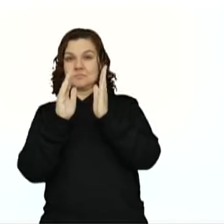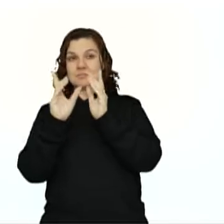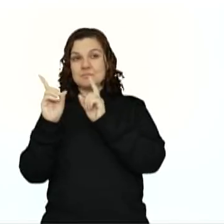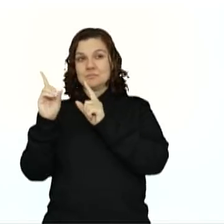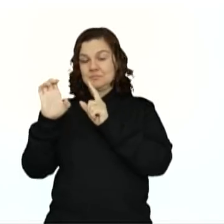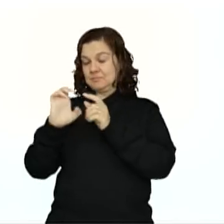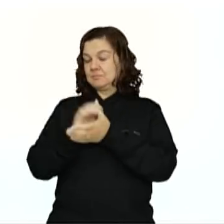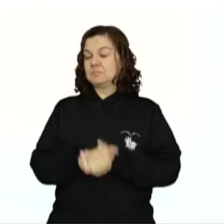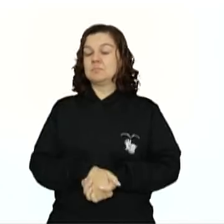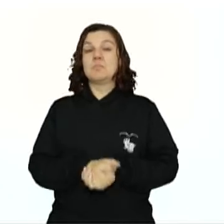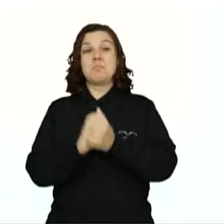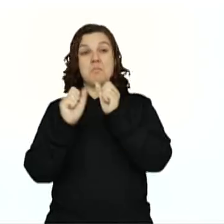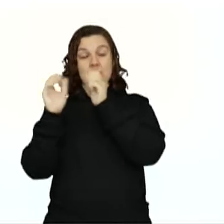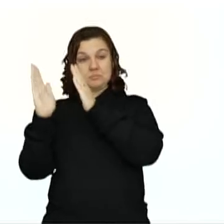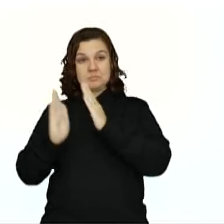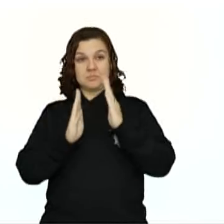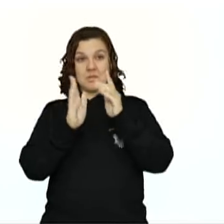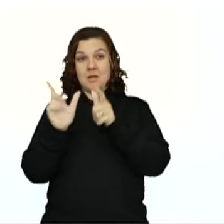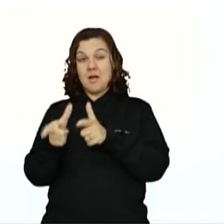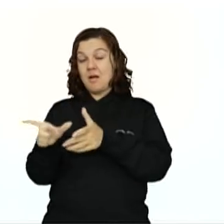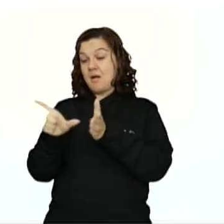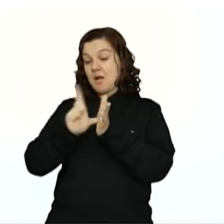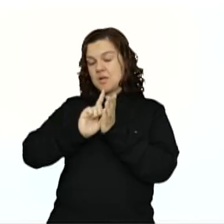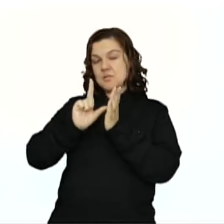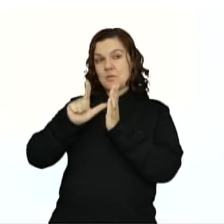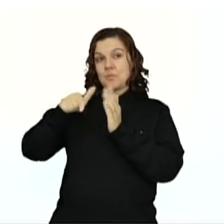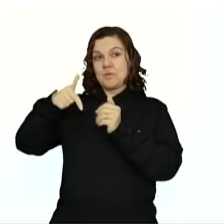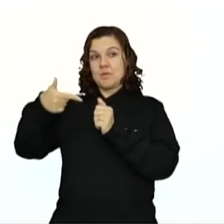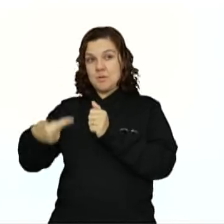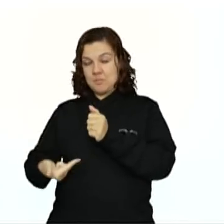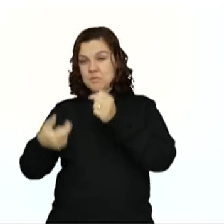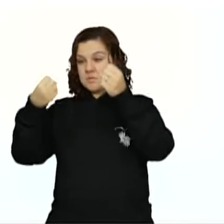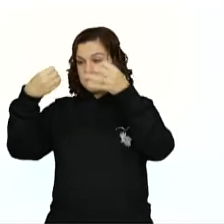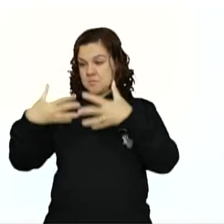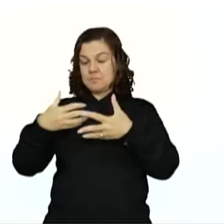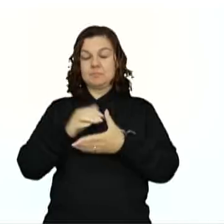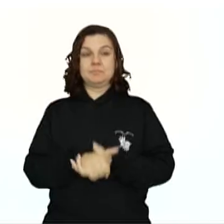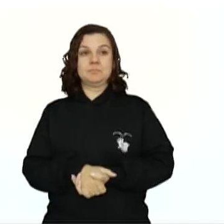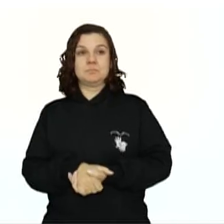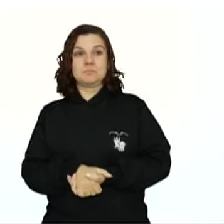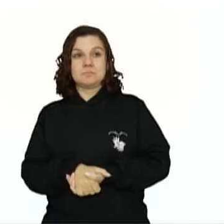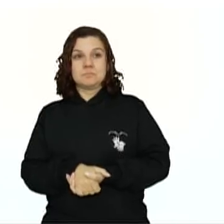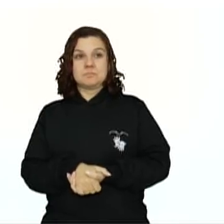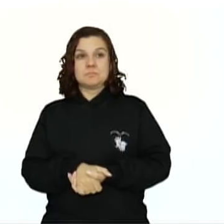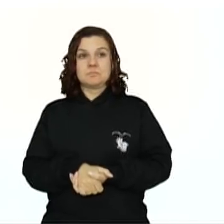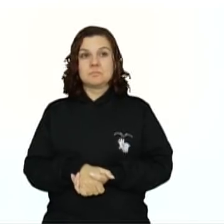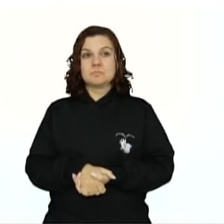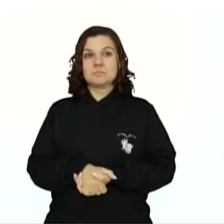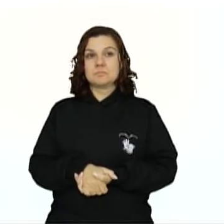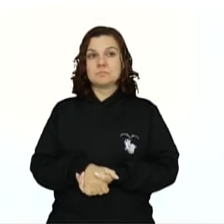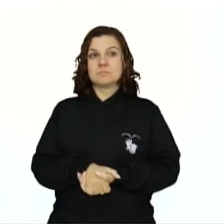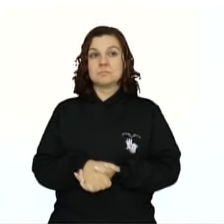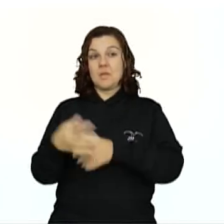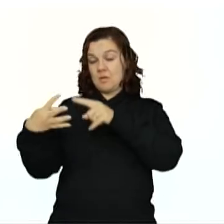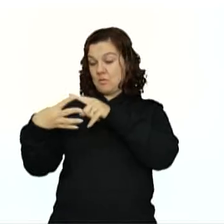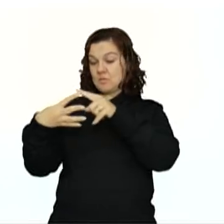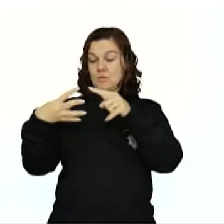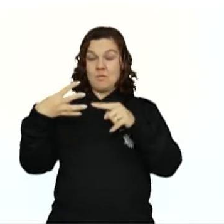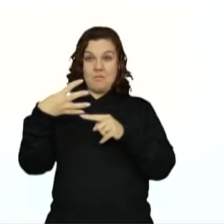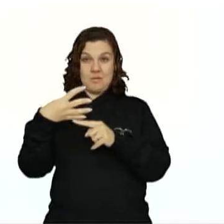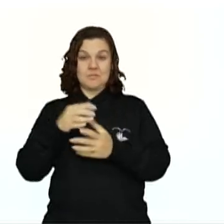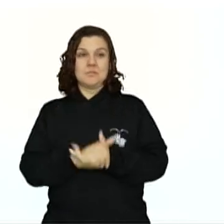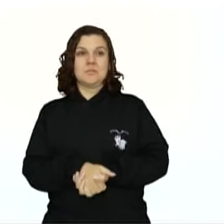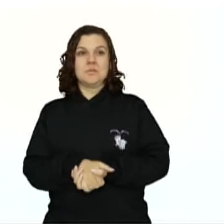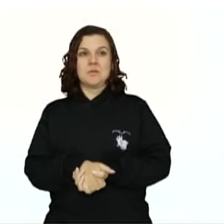de, pode ser colocado antes ou depois do termo explicado. E há 4 tipos de